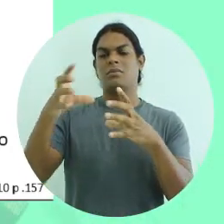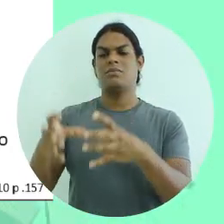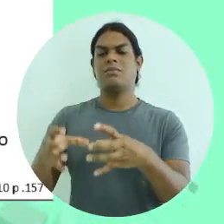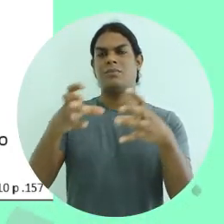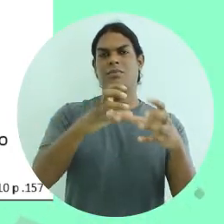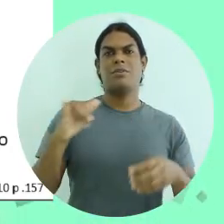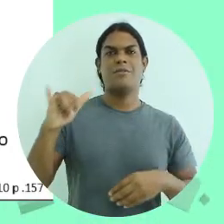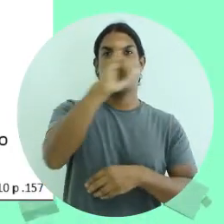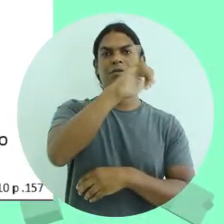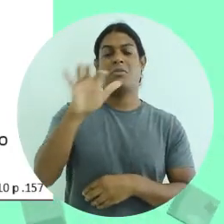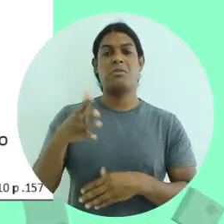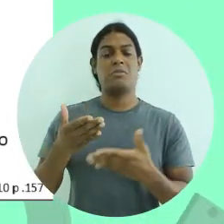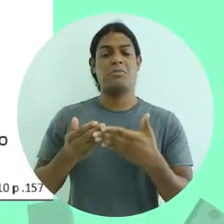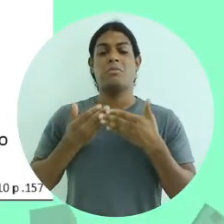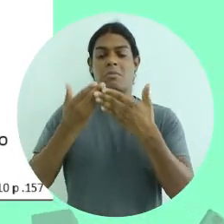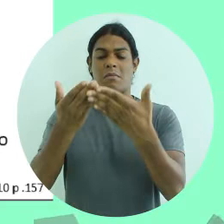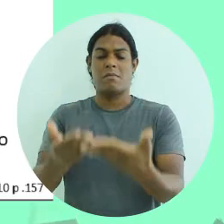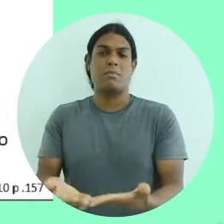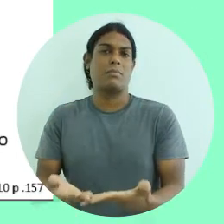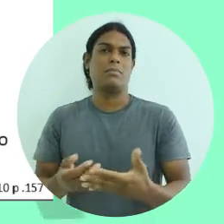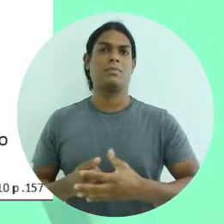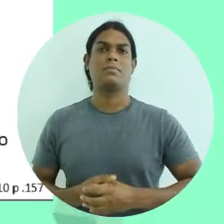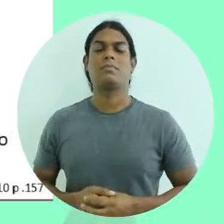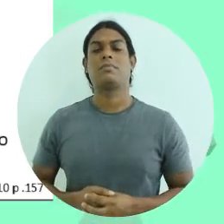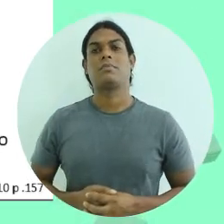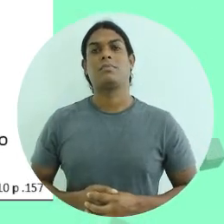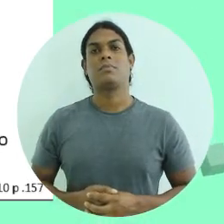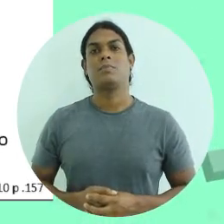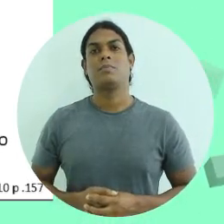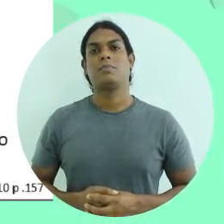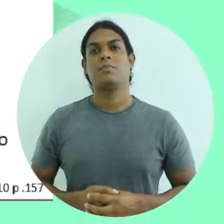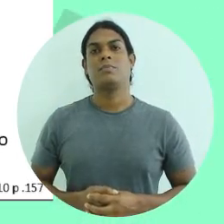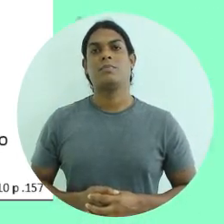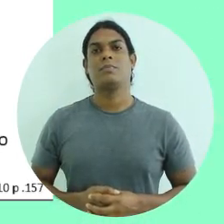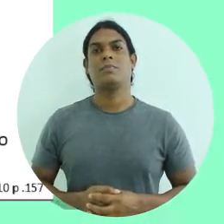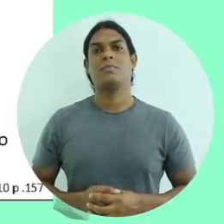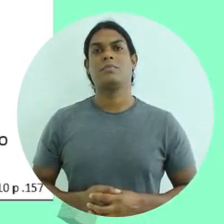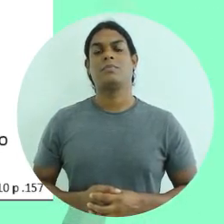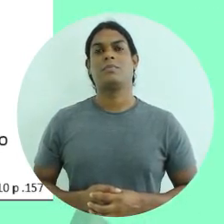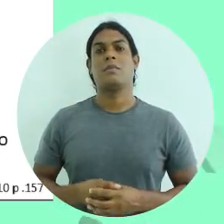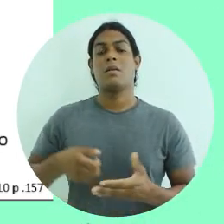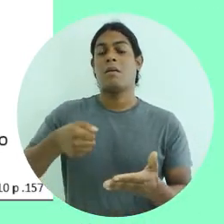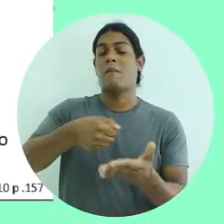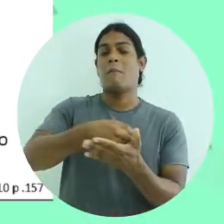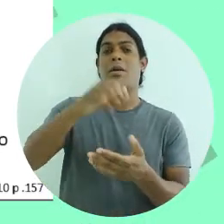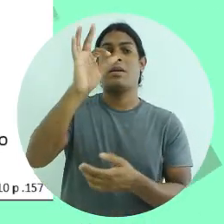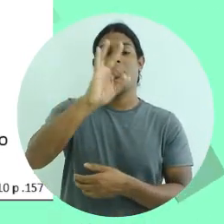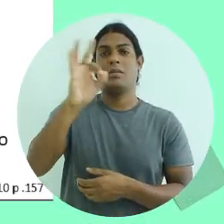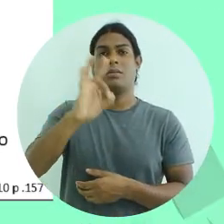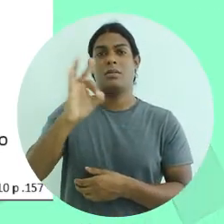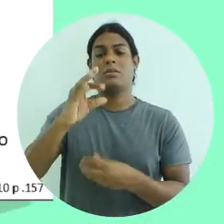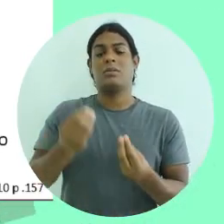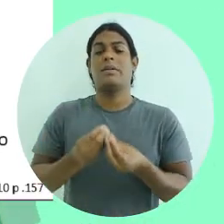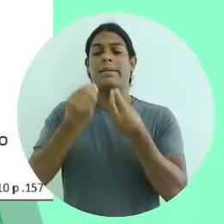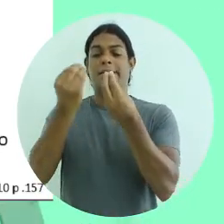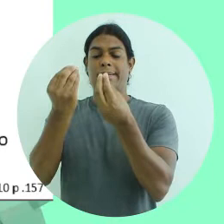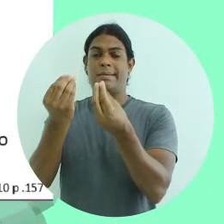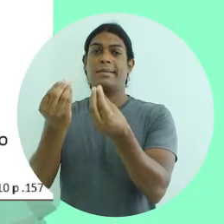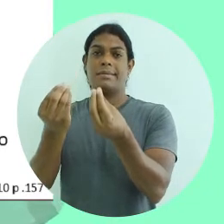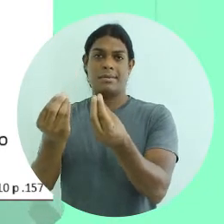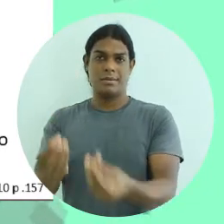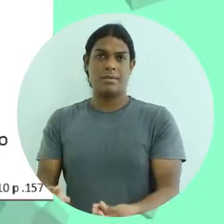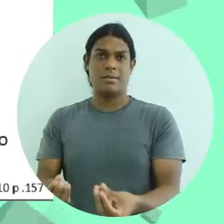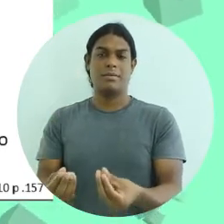Então, o exportador vai fazer todo o procedimento, embalar, carregar, pagar as taxas e entregar a mercadoria para o transporte